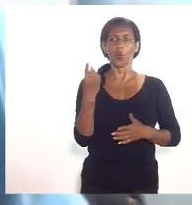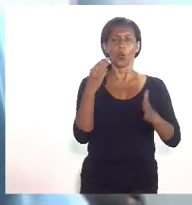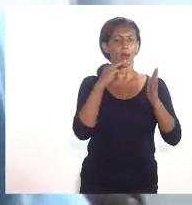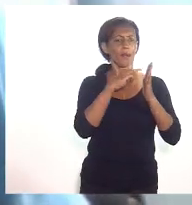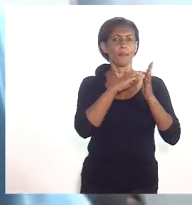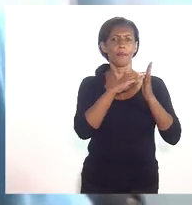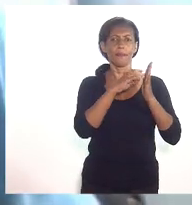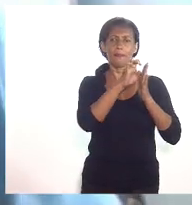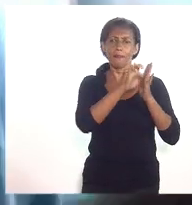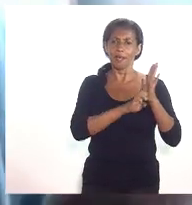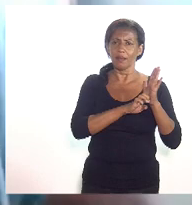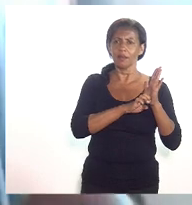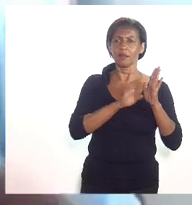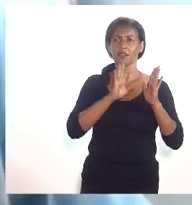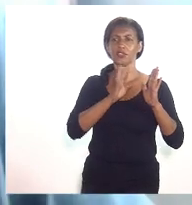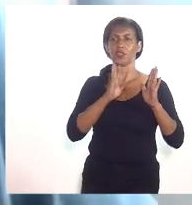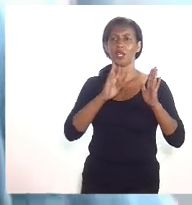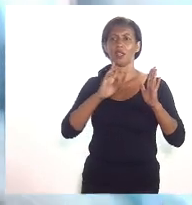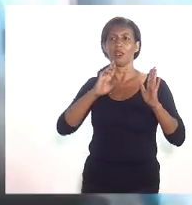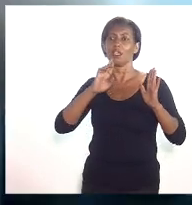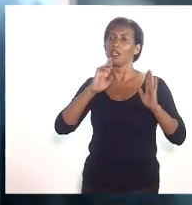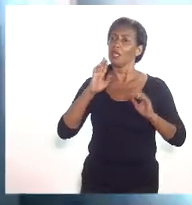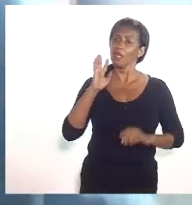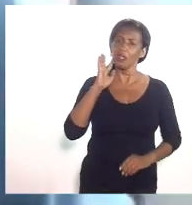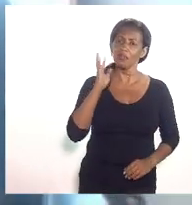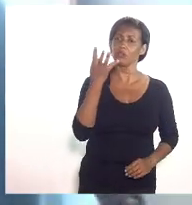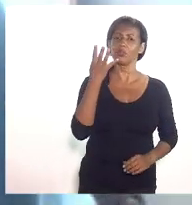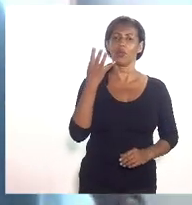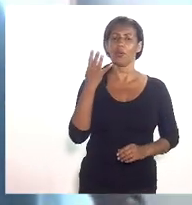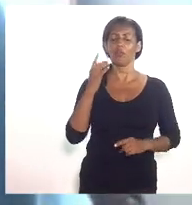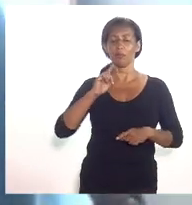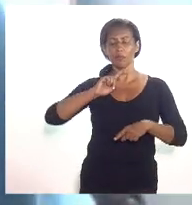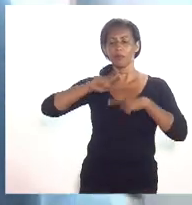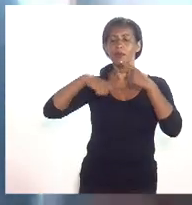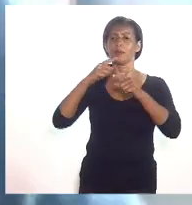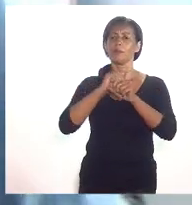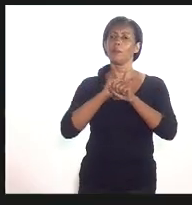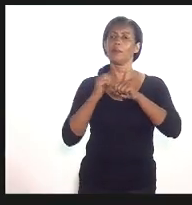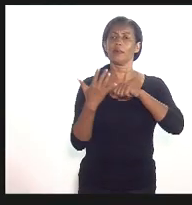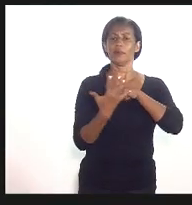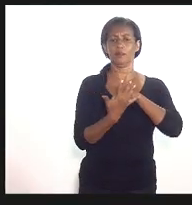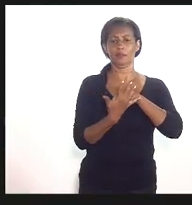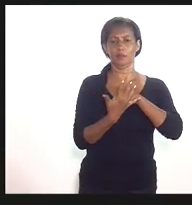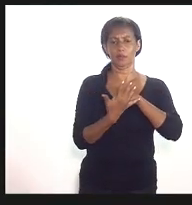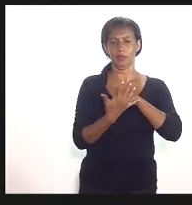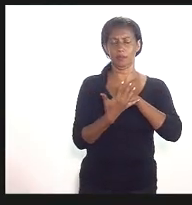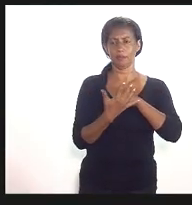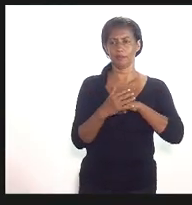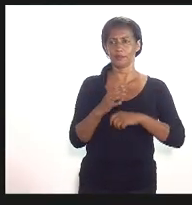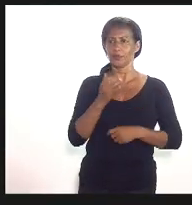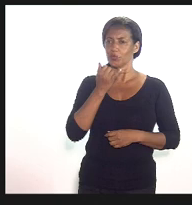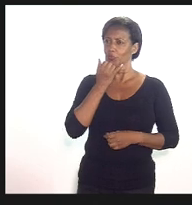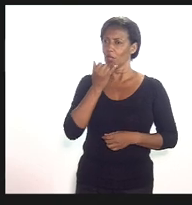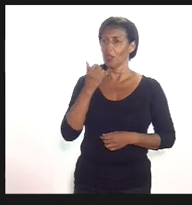resolveria a questão, colocando que isso seria para após a pandemia. Eu tenho outra sugestão, deputado Mink.